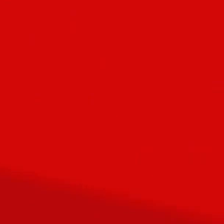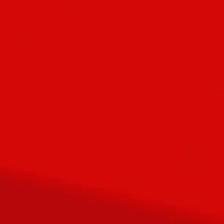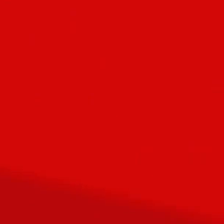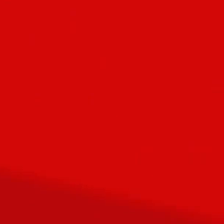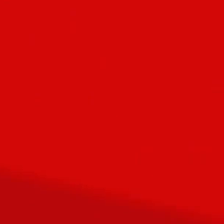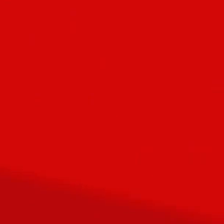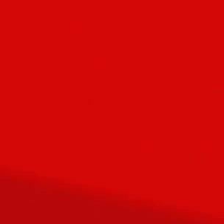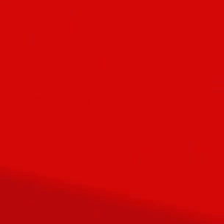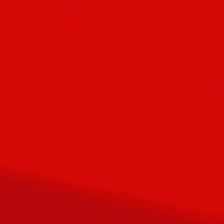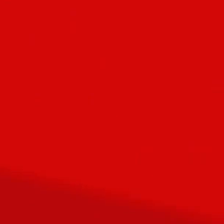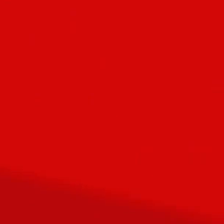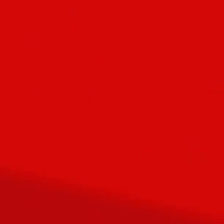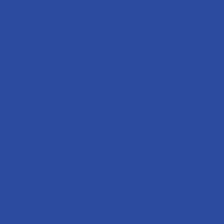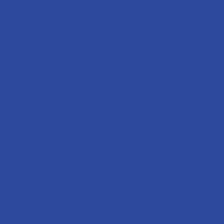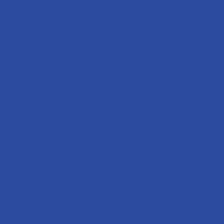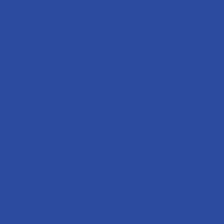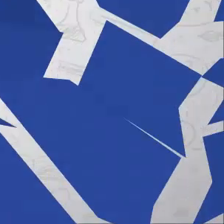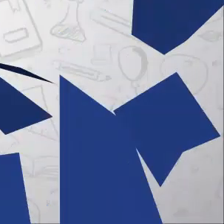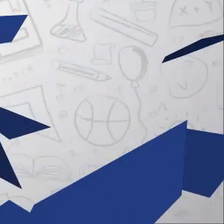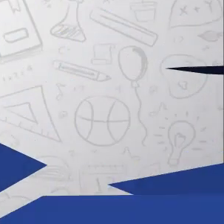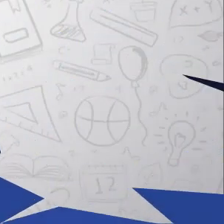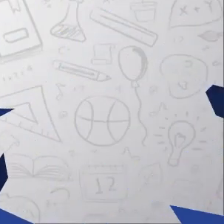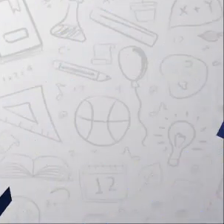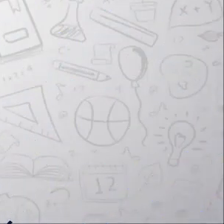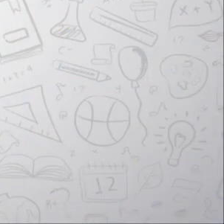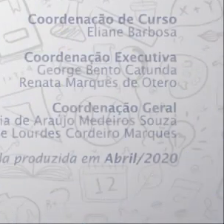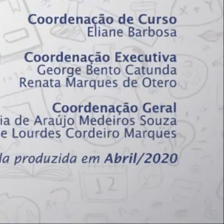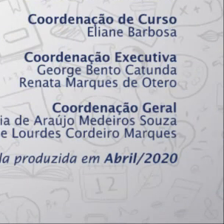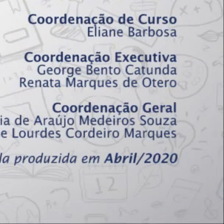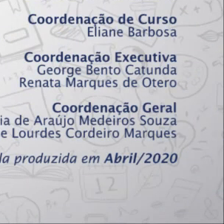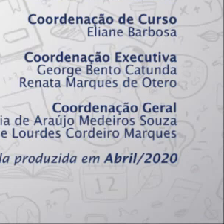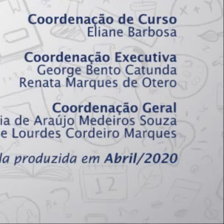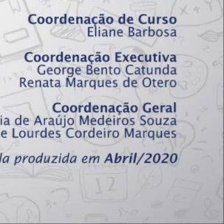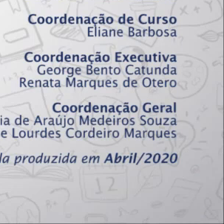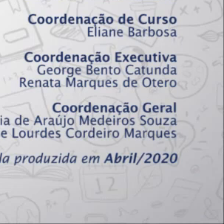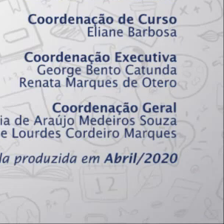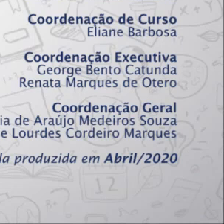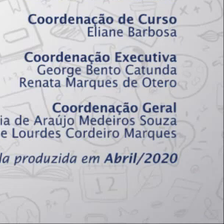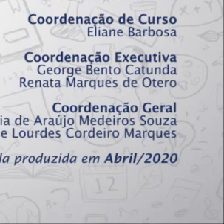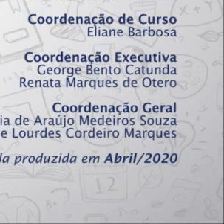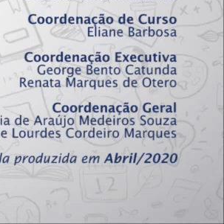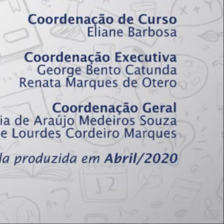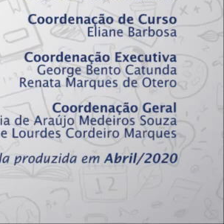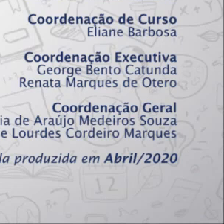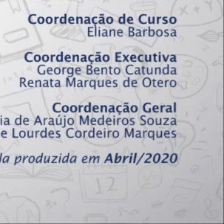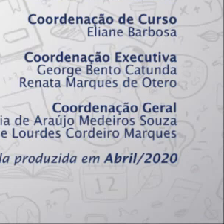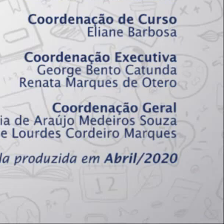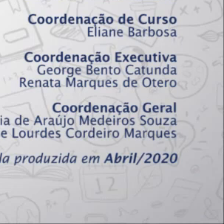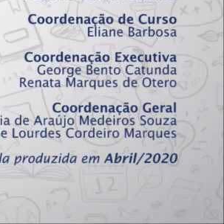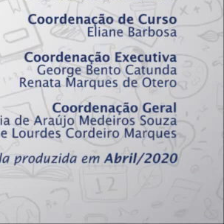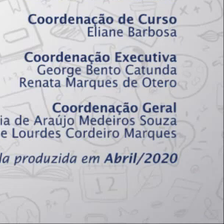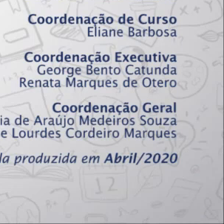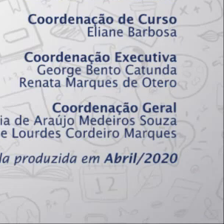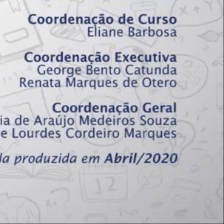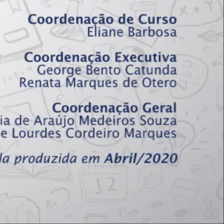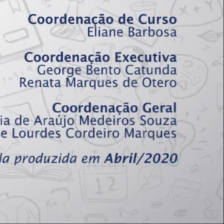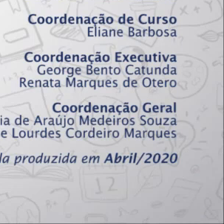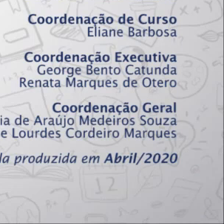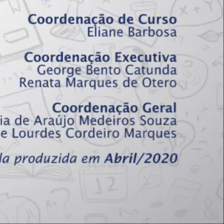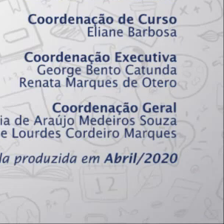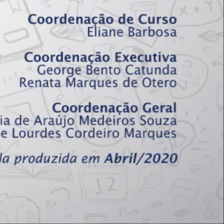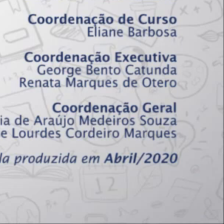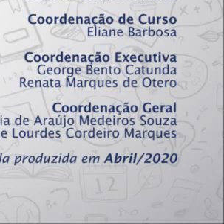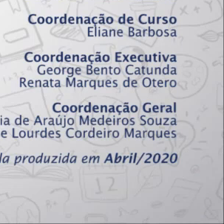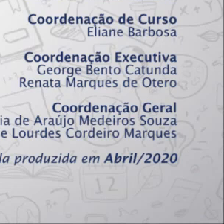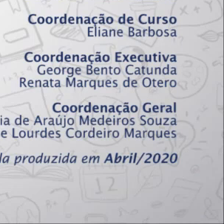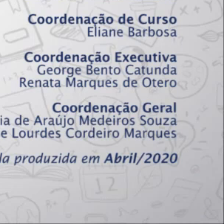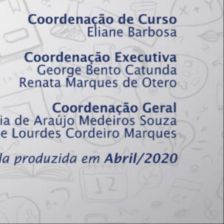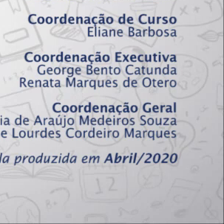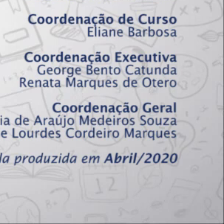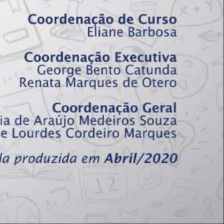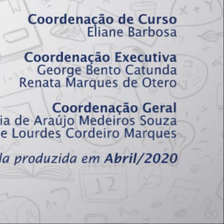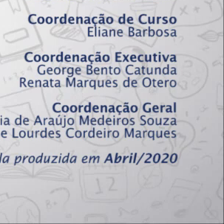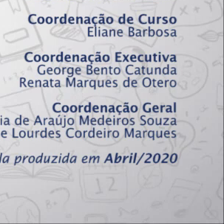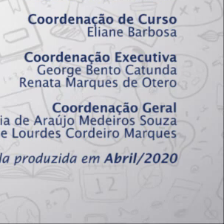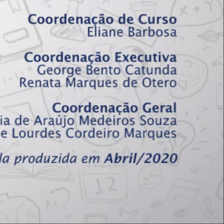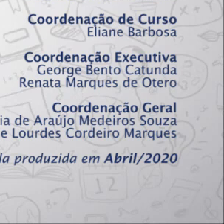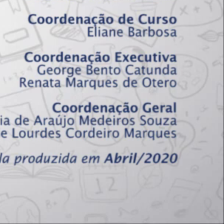um